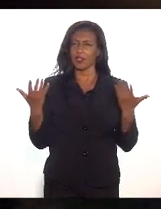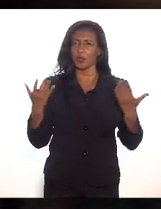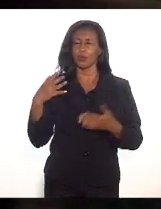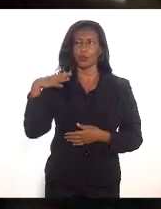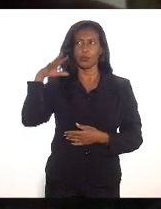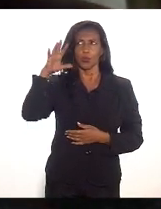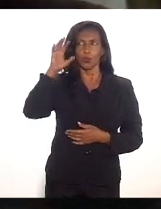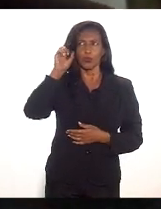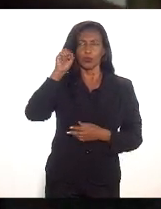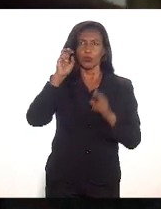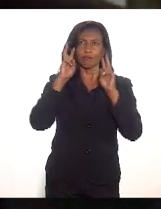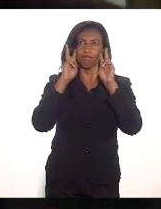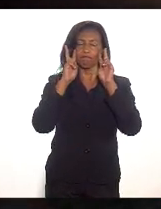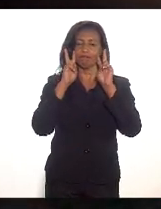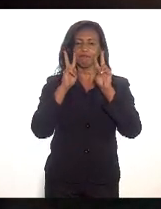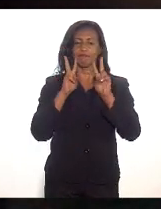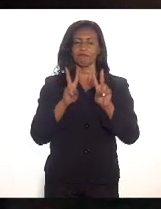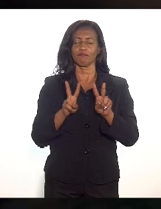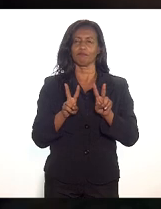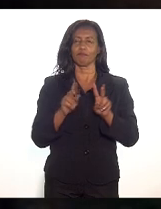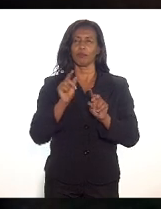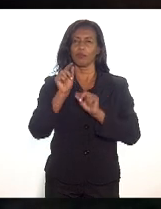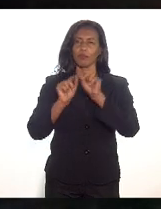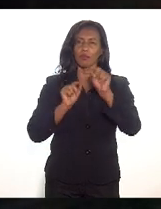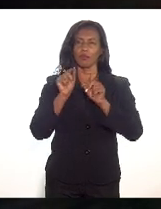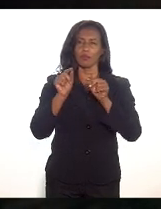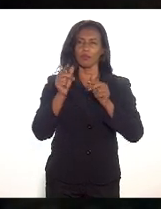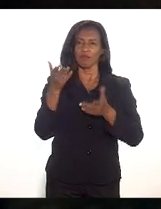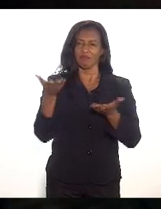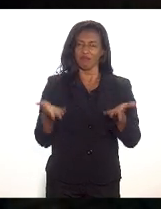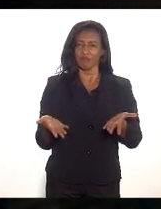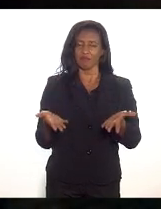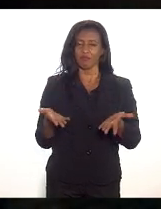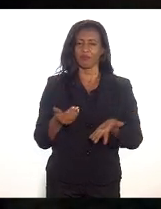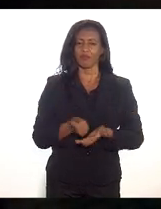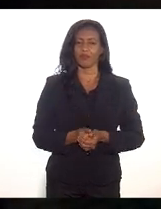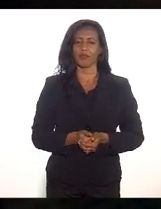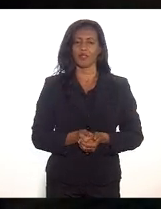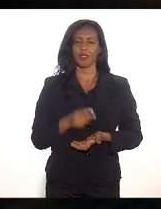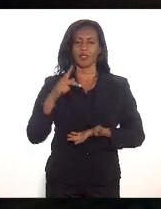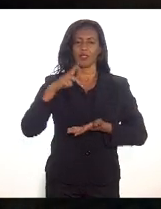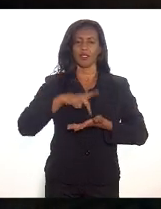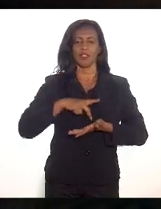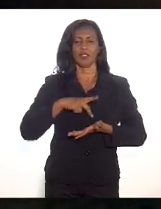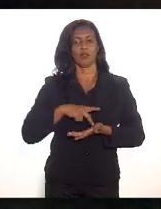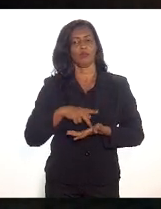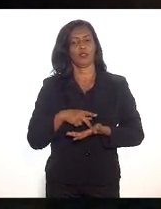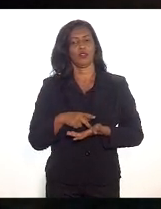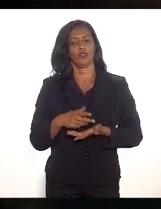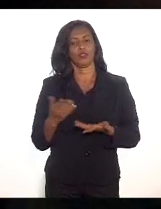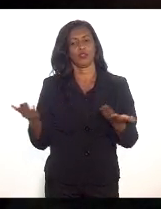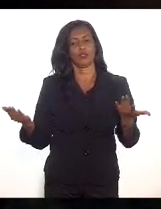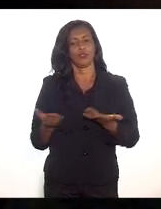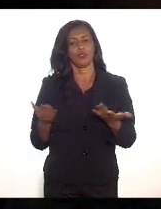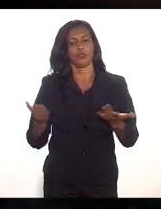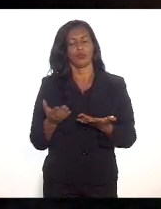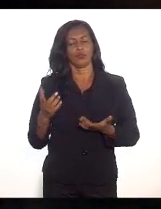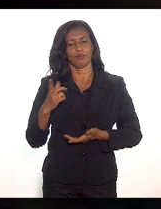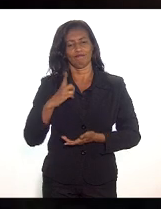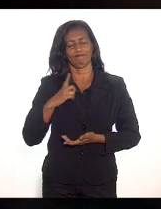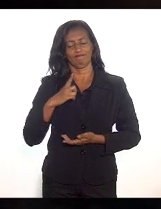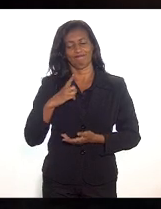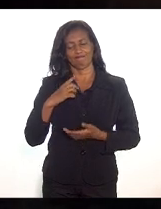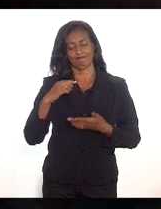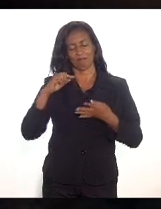tudo que Vossa Excelência colocou, e realmente hoje eu tenho algumas questões que eu gostaria de